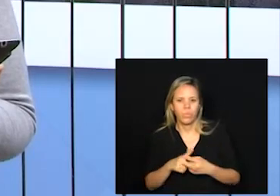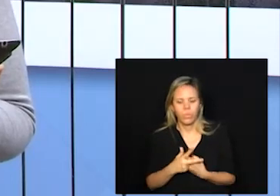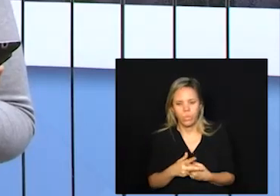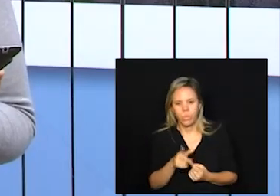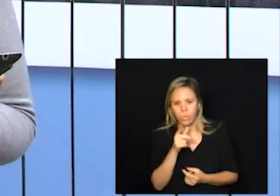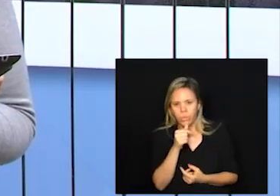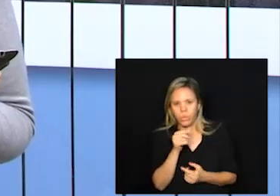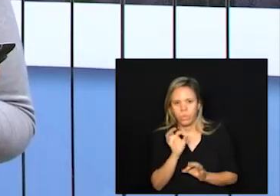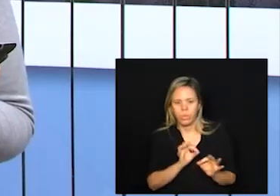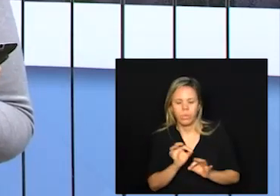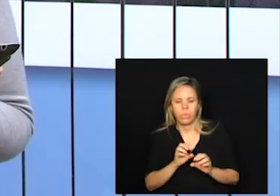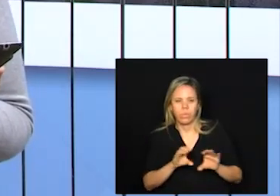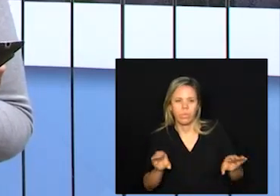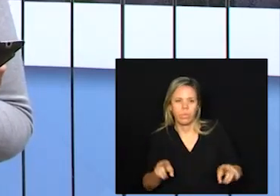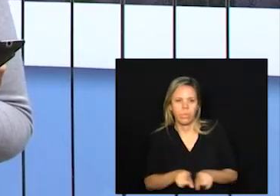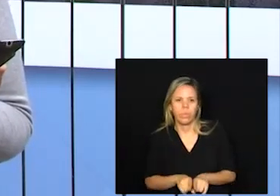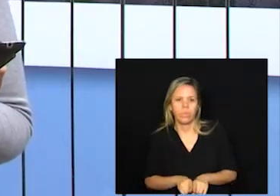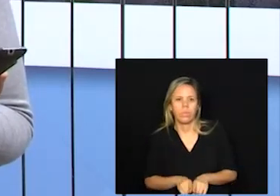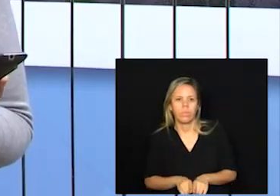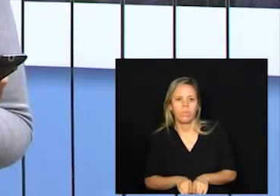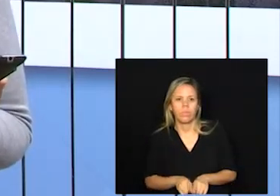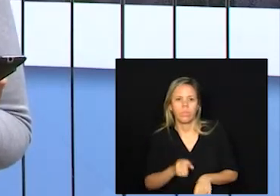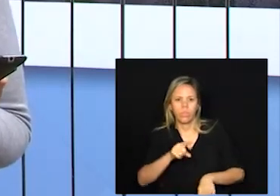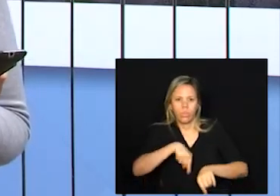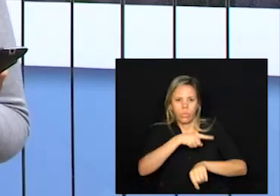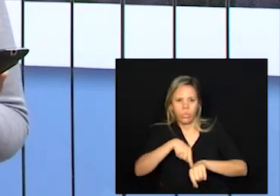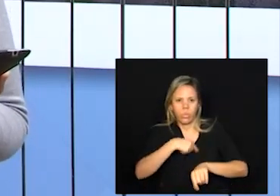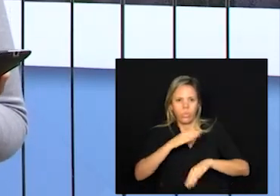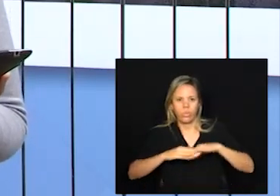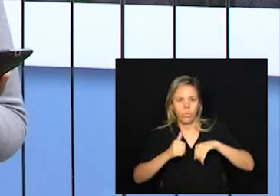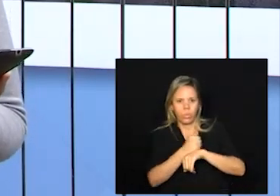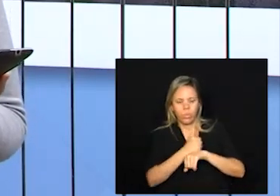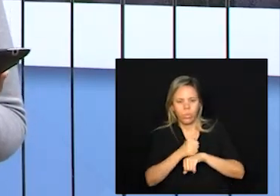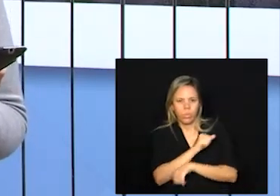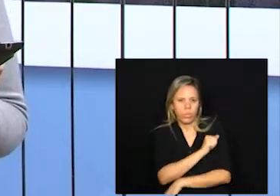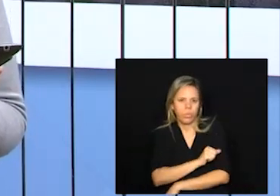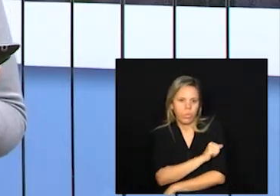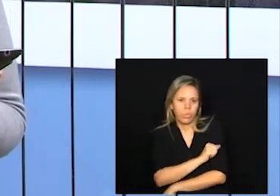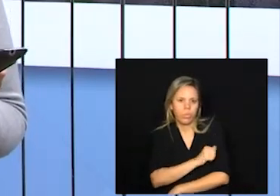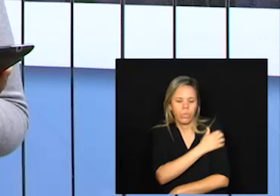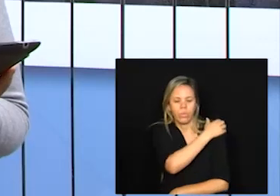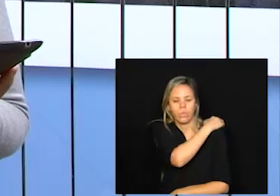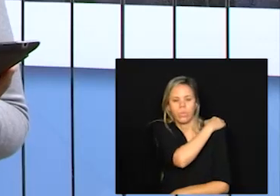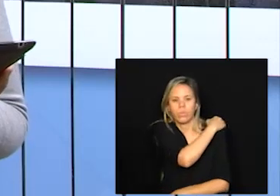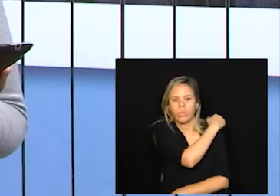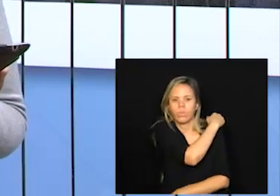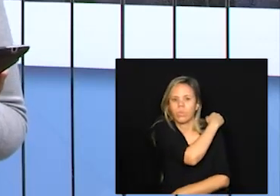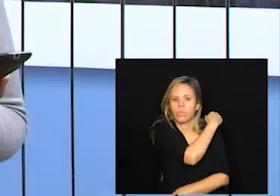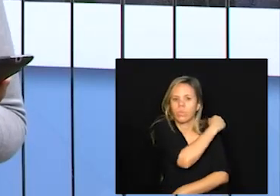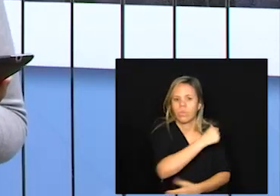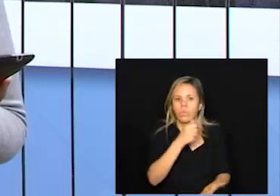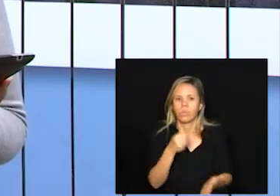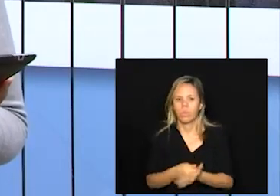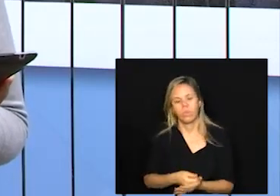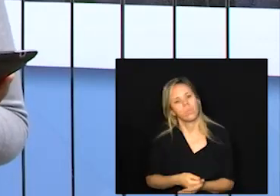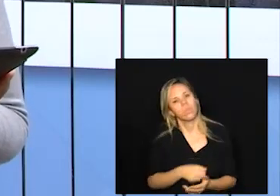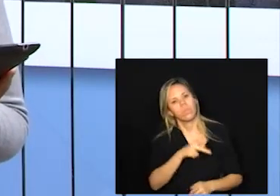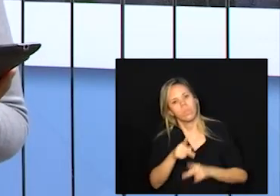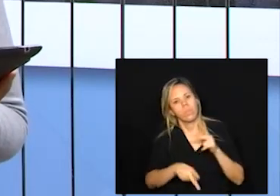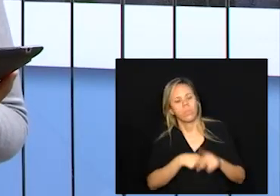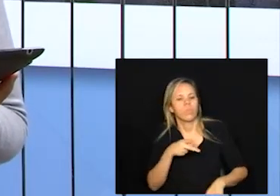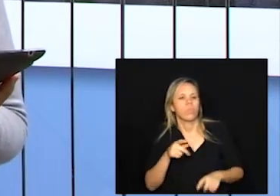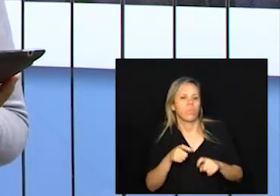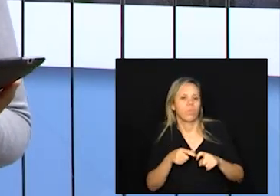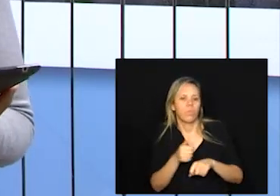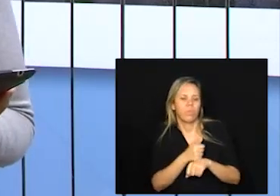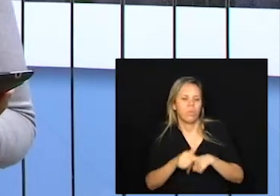água, temos a que fala da carga horária de profissionais de enfermagem, também pagamento aos residentes que trabalham